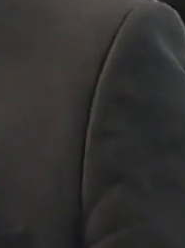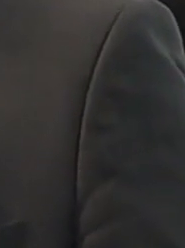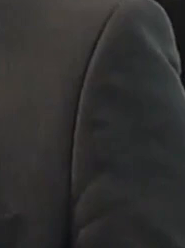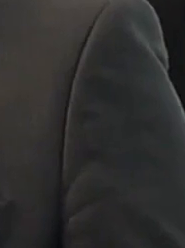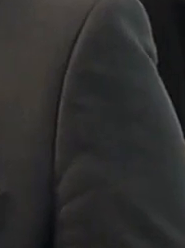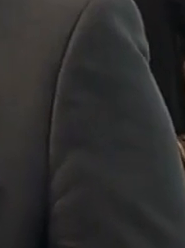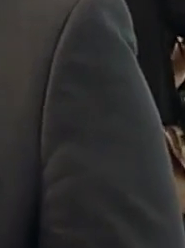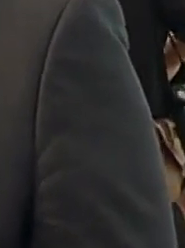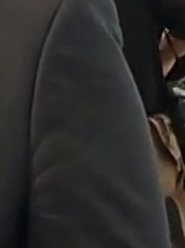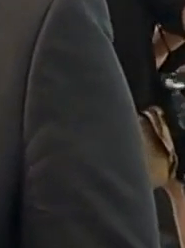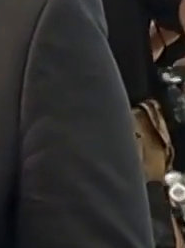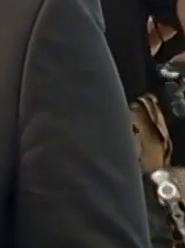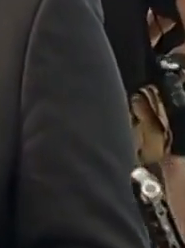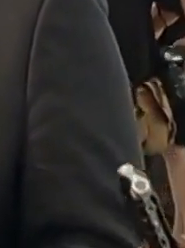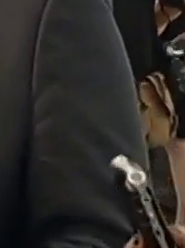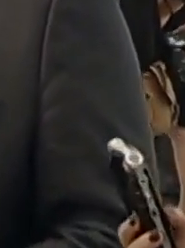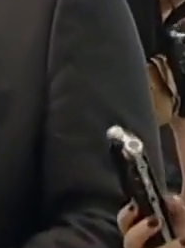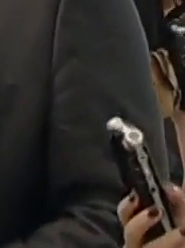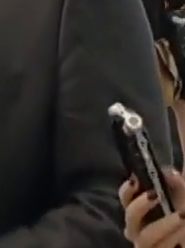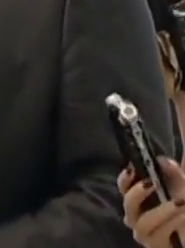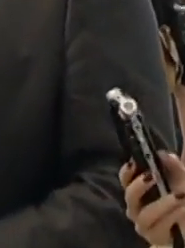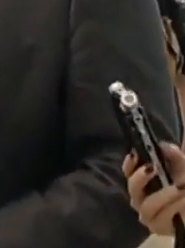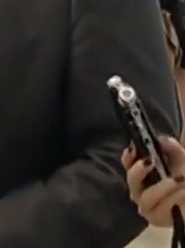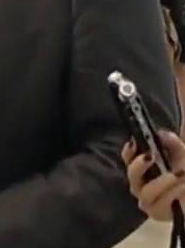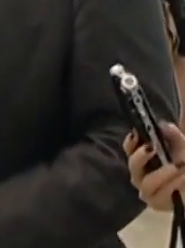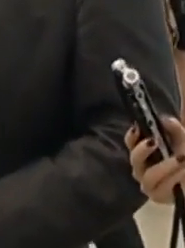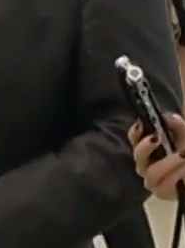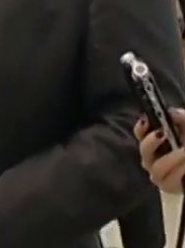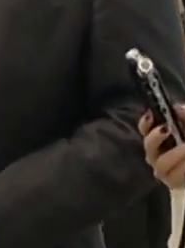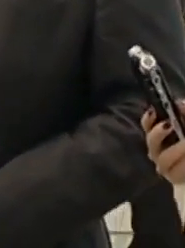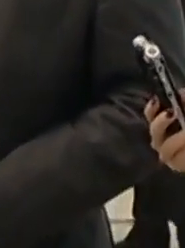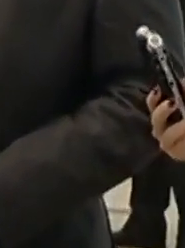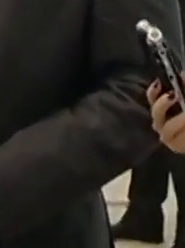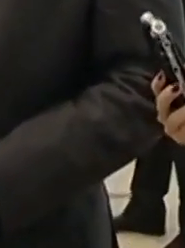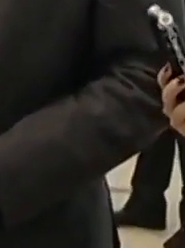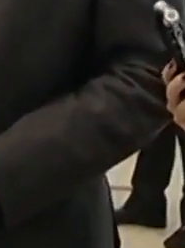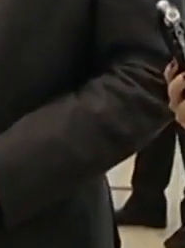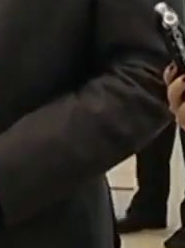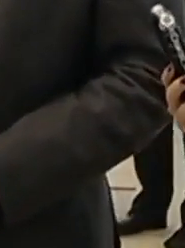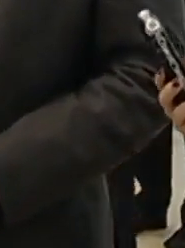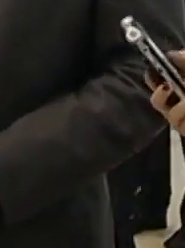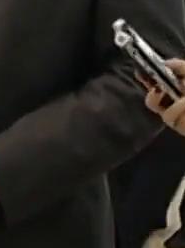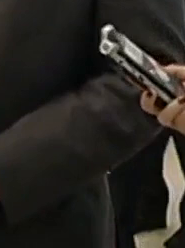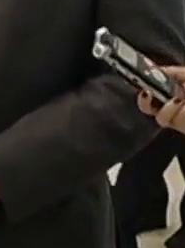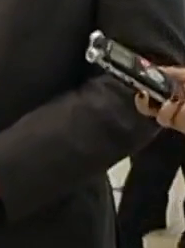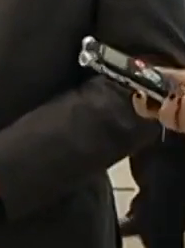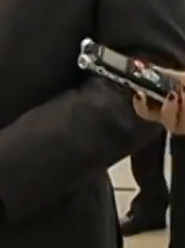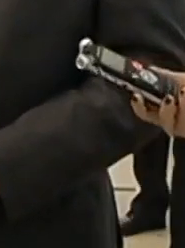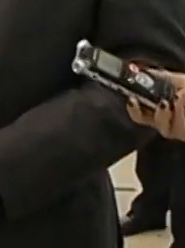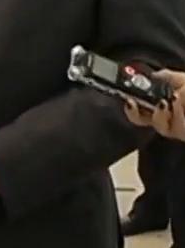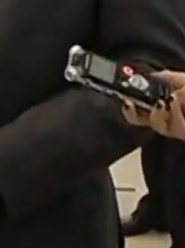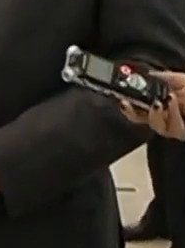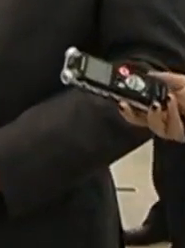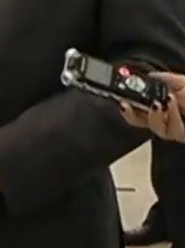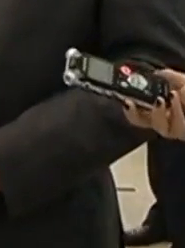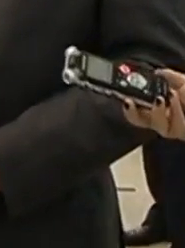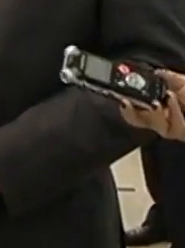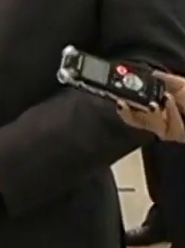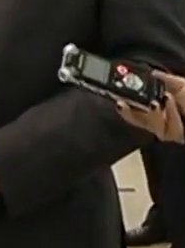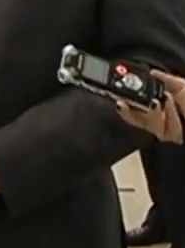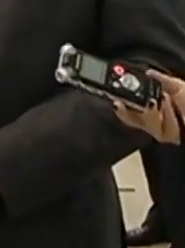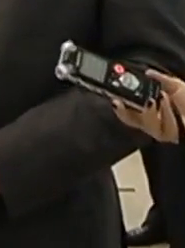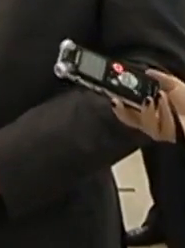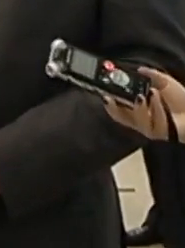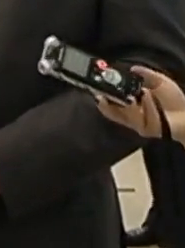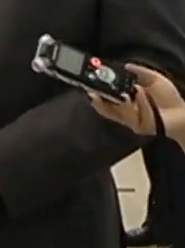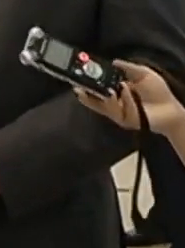que os deputados já estão sendo chamados aqui para o plenário. Deputado, os deputados do Partido Novo, os três deputados eleitos, aí já fizeram um gesto, né, de